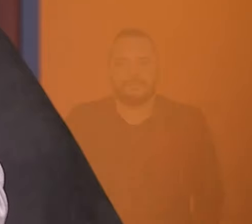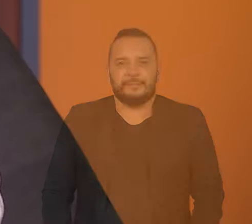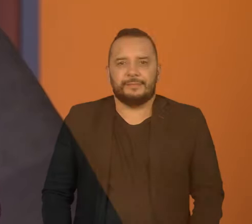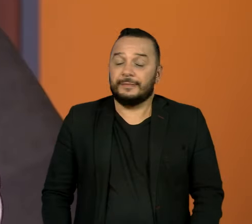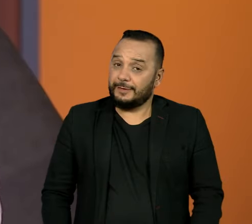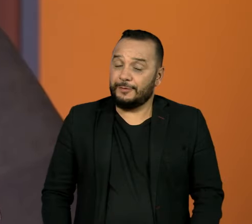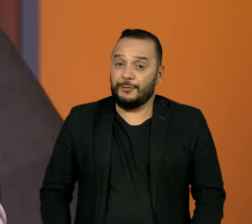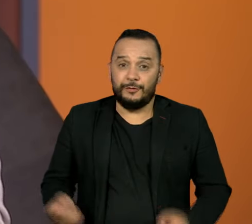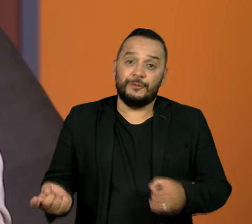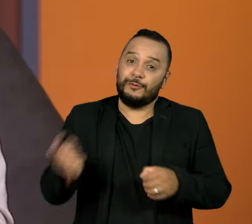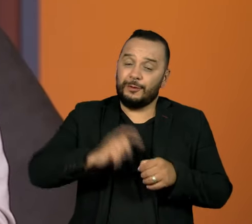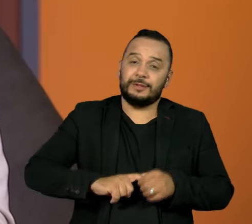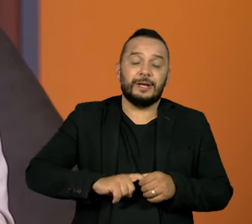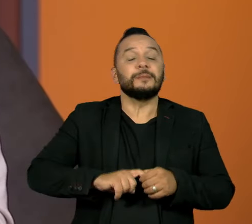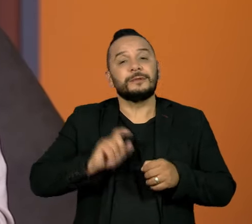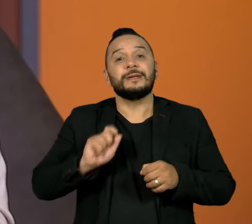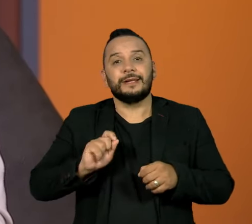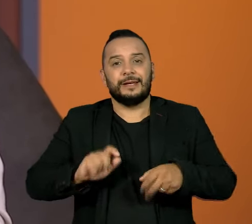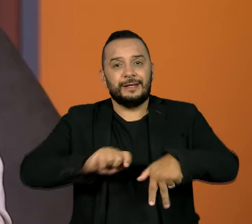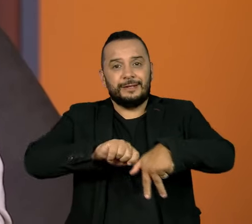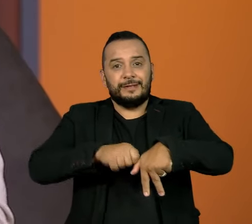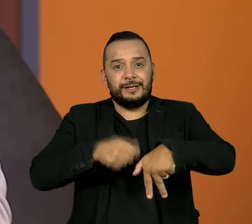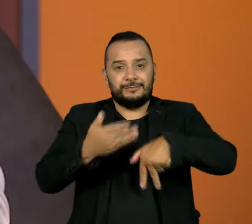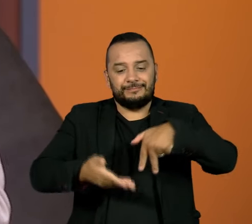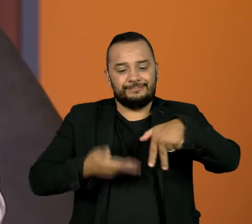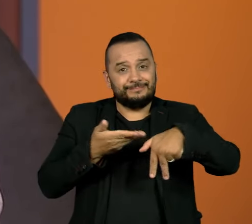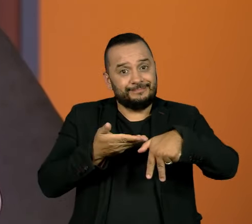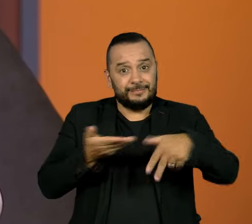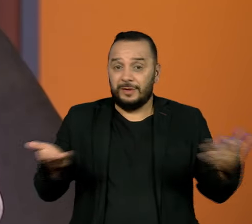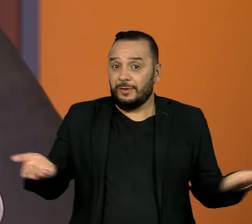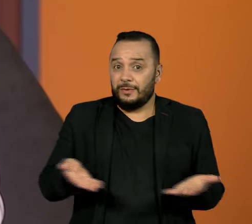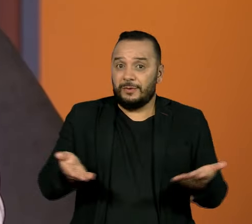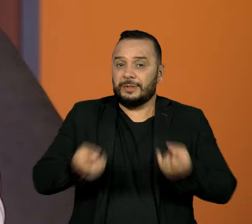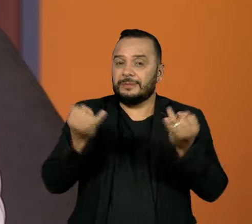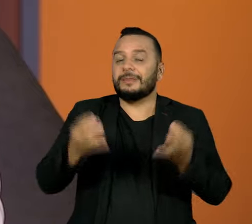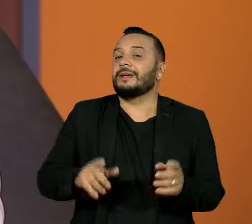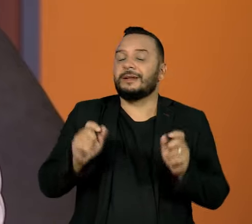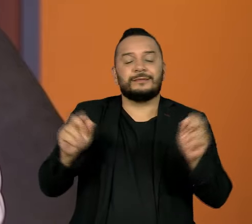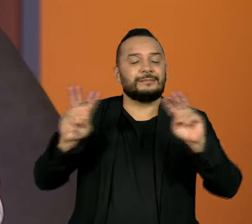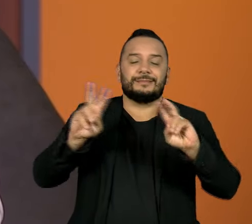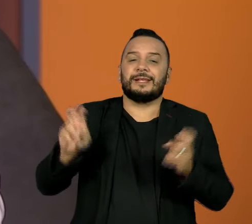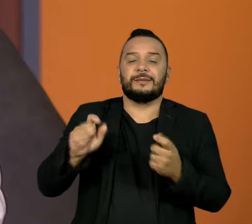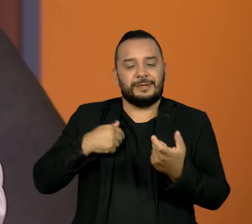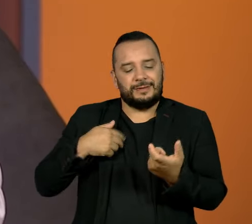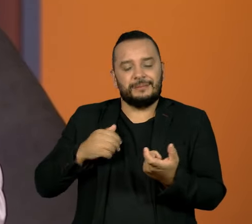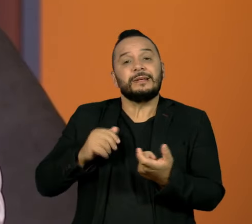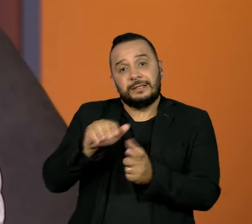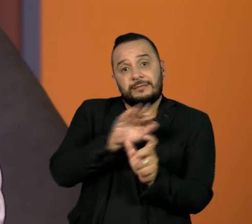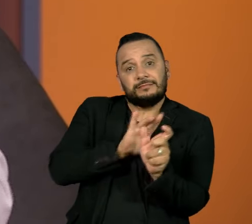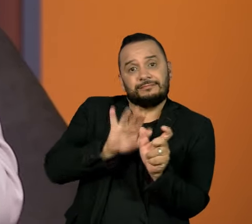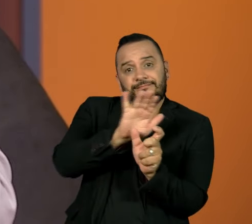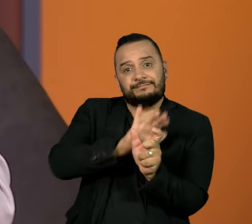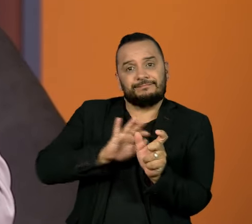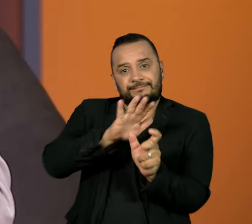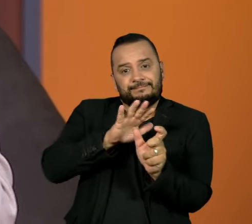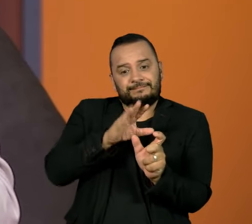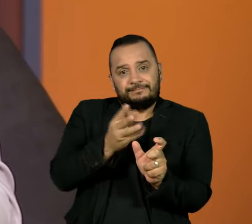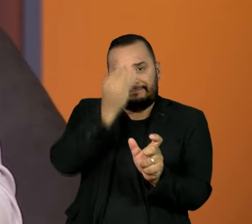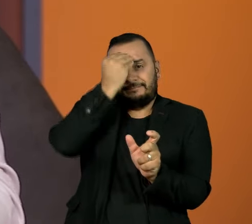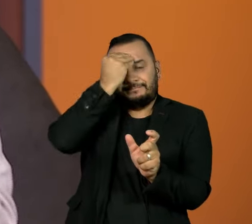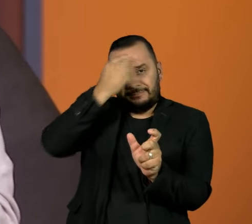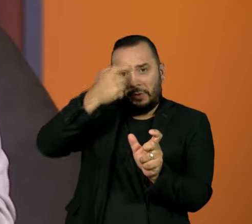Já estamos de volta com o nosso programa Negros em Foco. Hoje estamos falando sobre letramento racial e discutindo sobre o